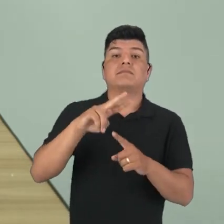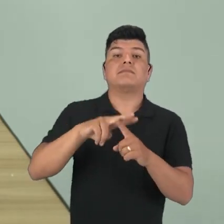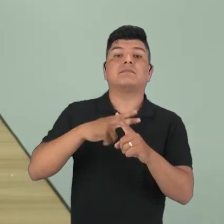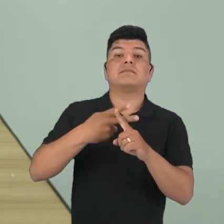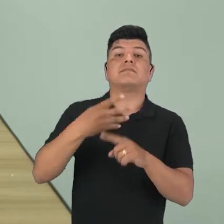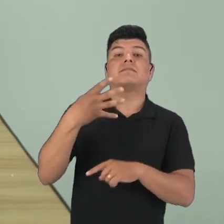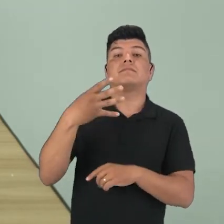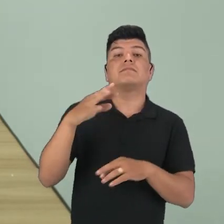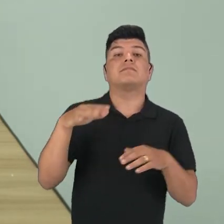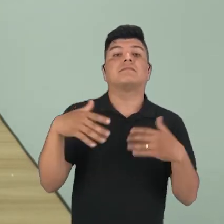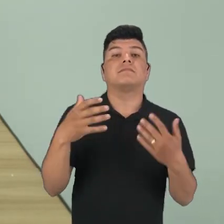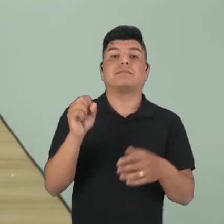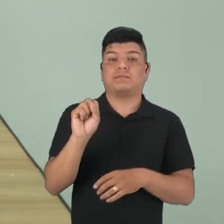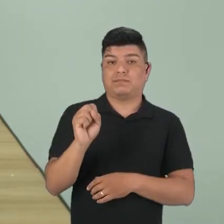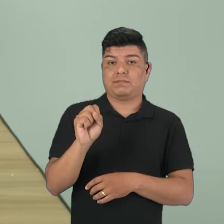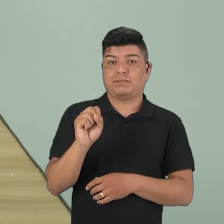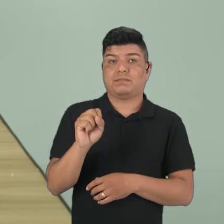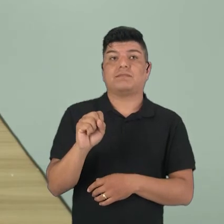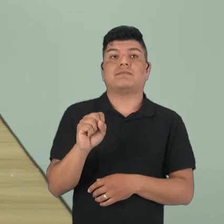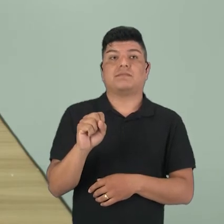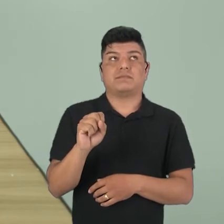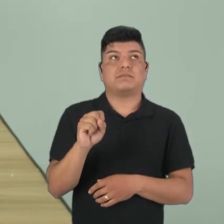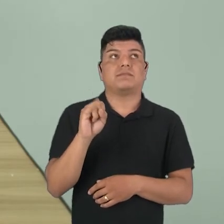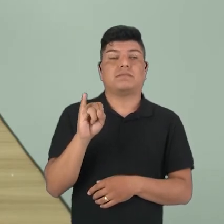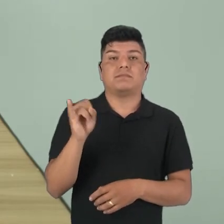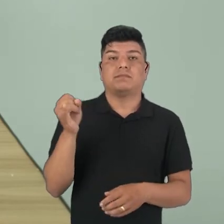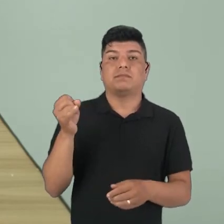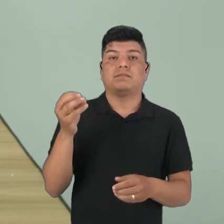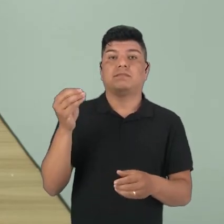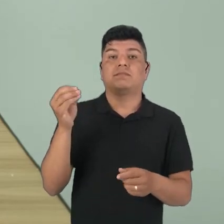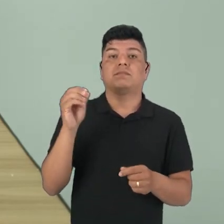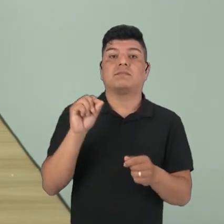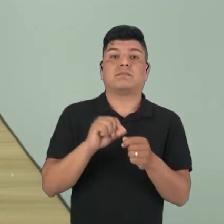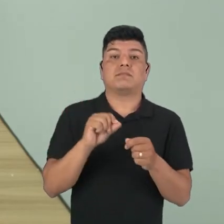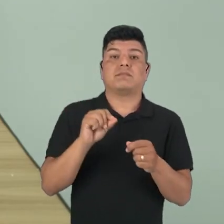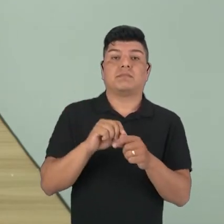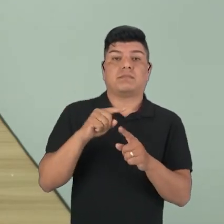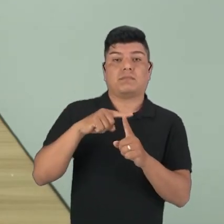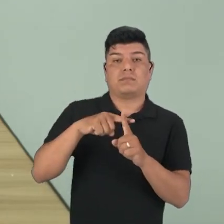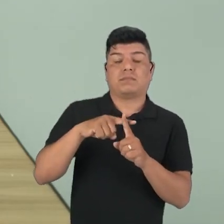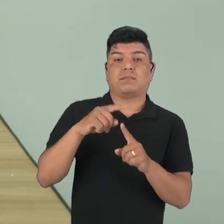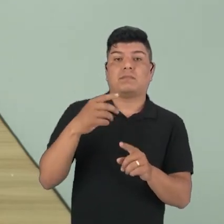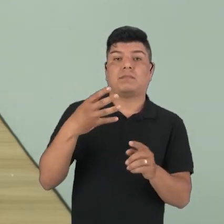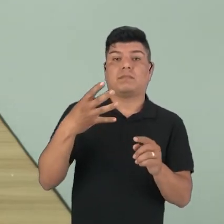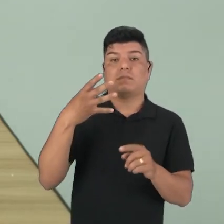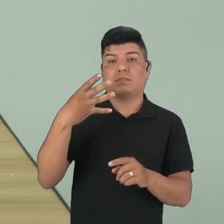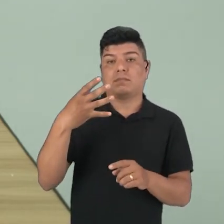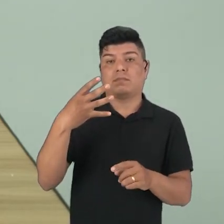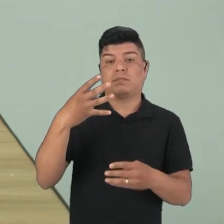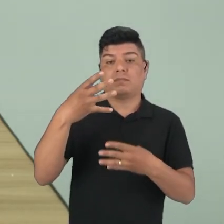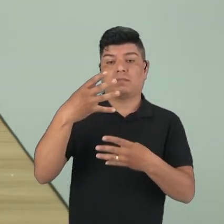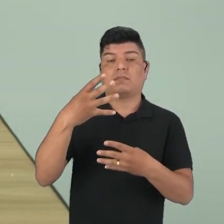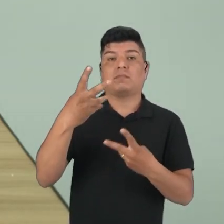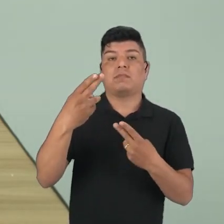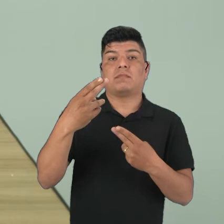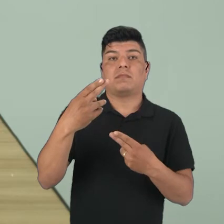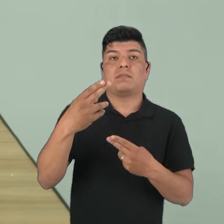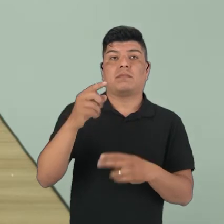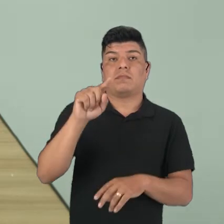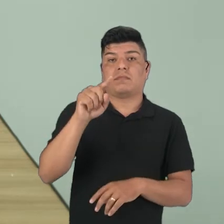4? 8. Então, se eu adicionar mais 4 caixinhas, eu vou ter mais